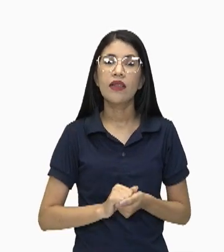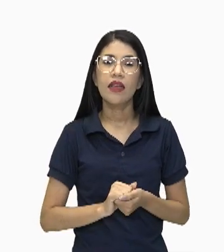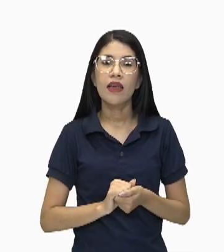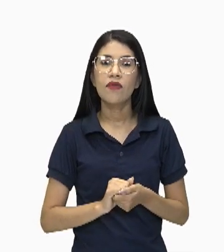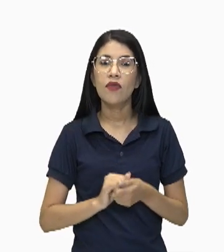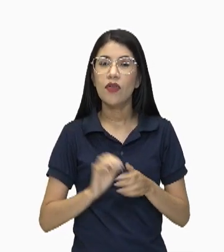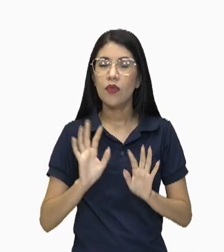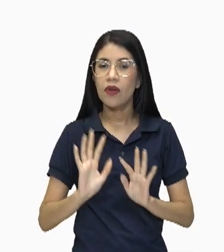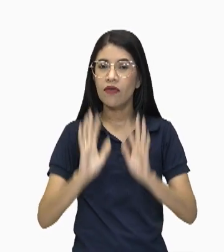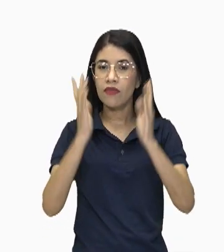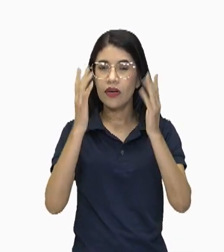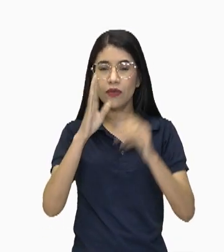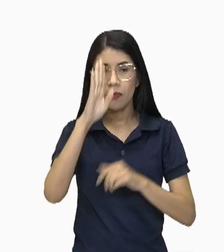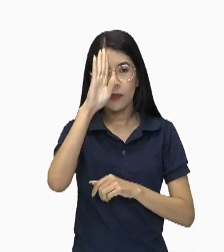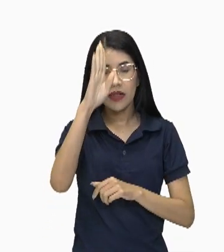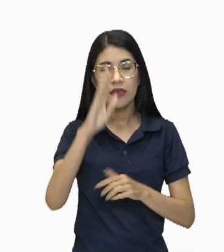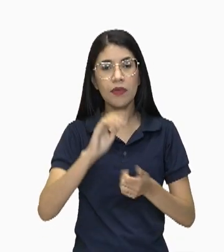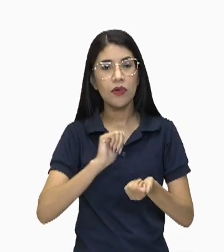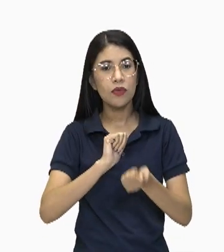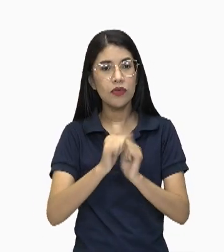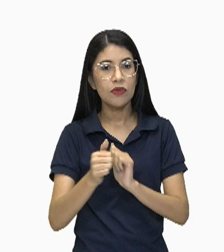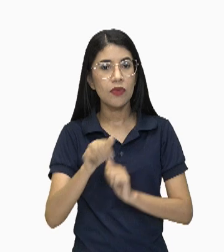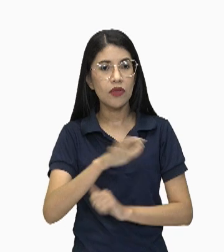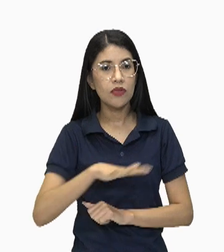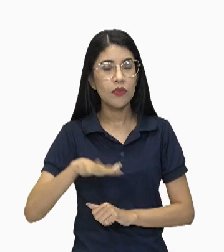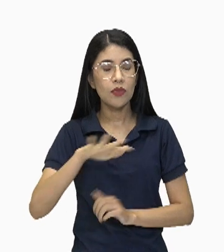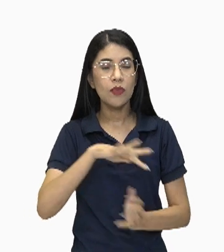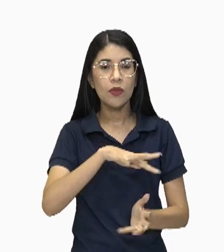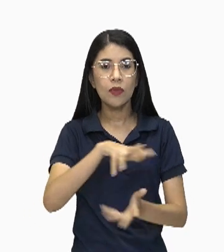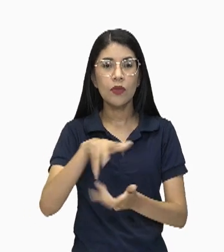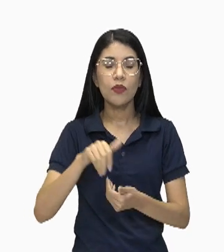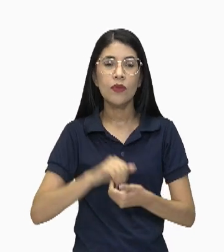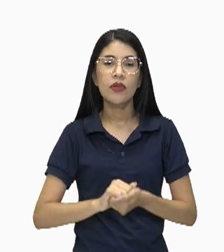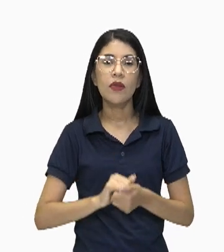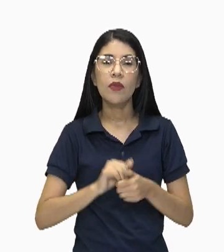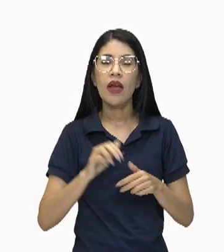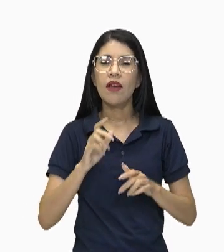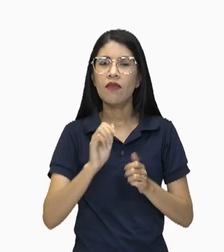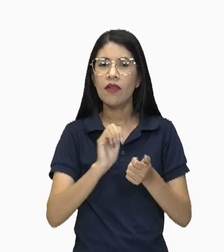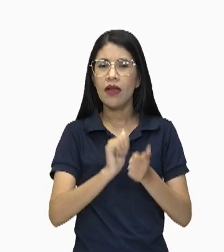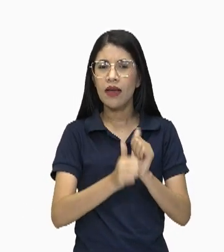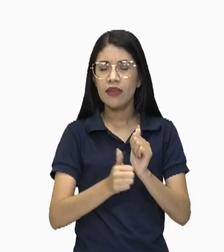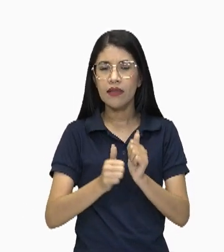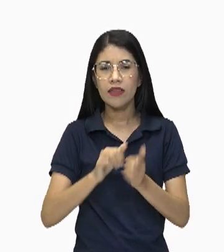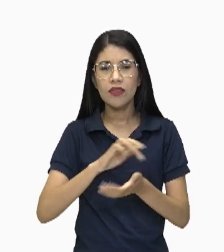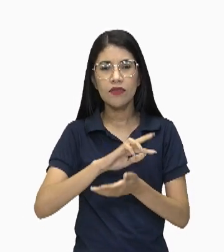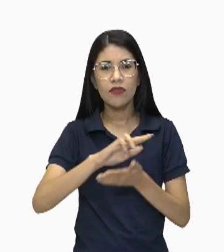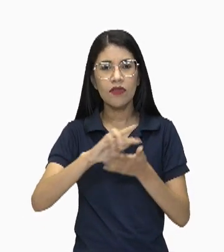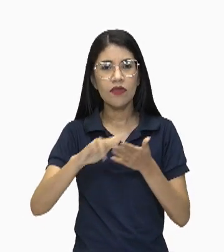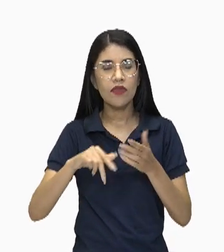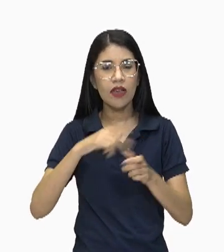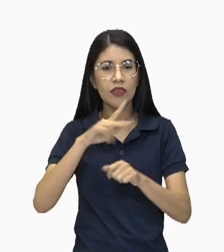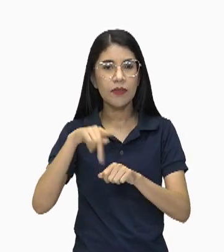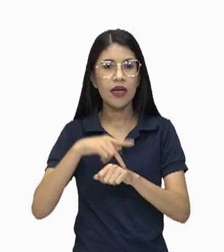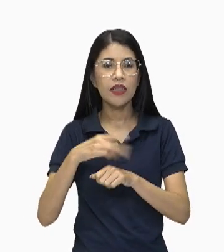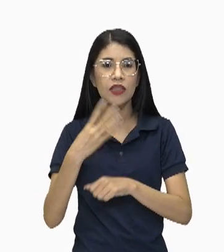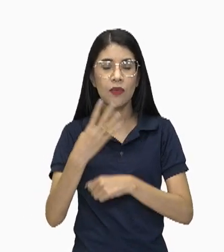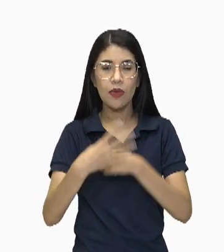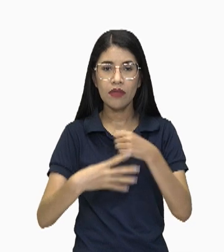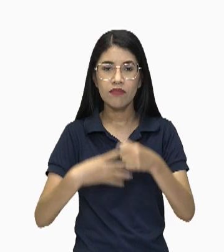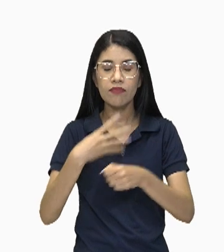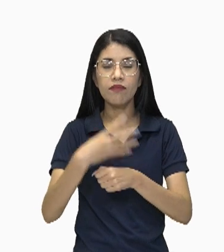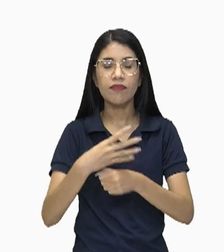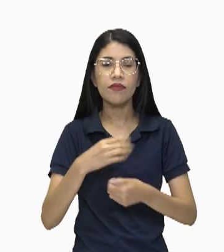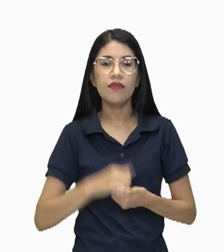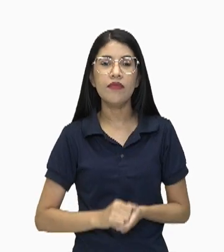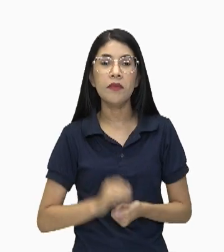maior evento esportivo do mundo, reunindo atletas de diversos países a cada 4 anos. Para nós entendermos